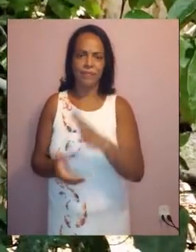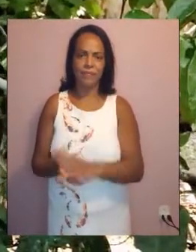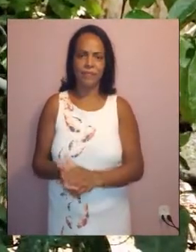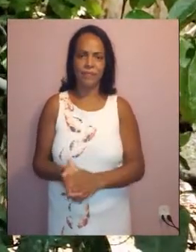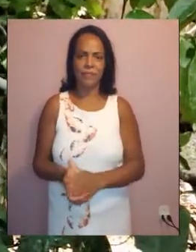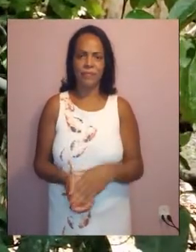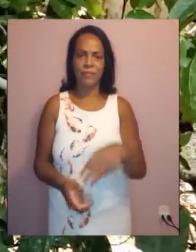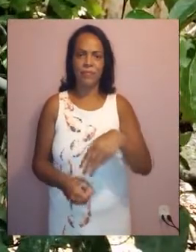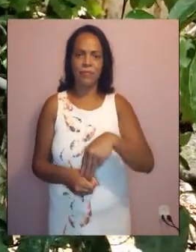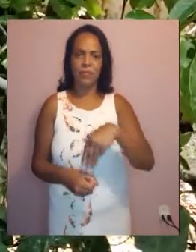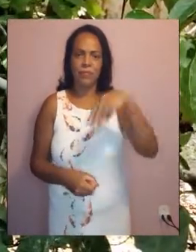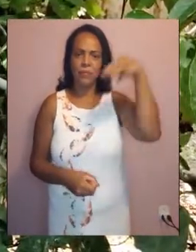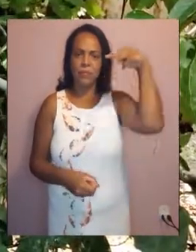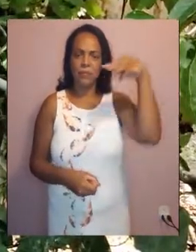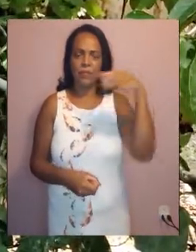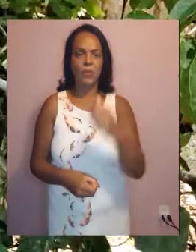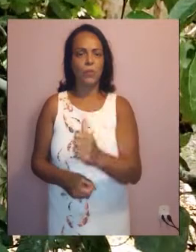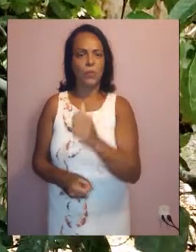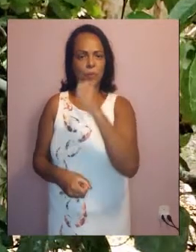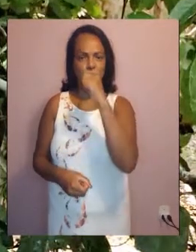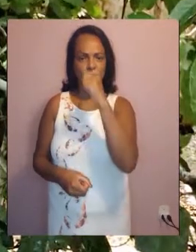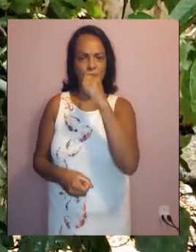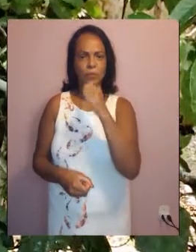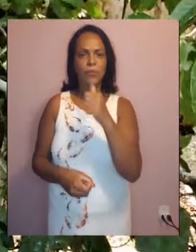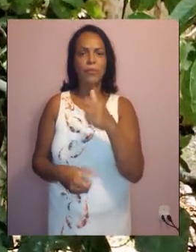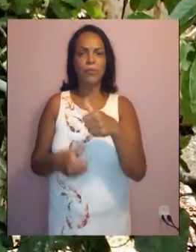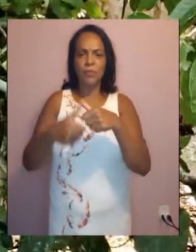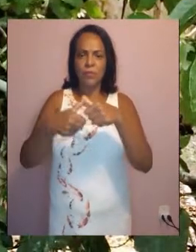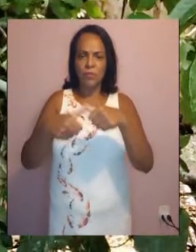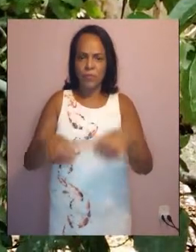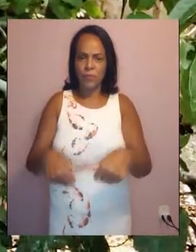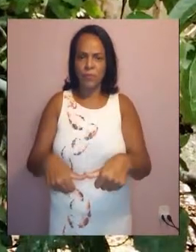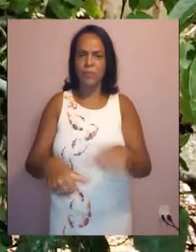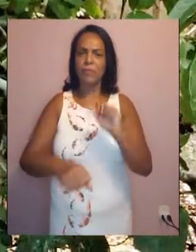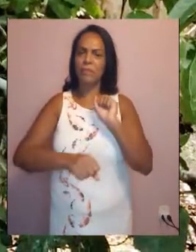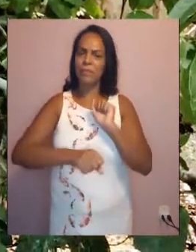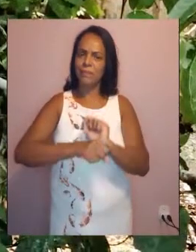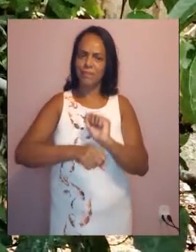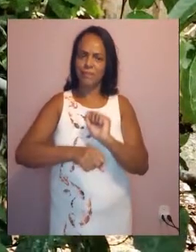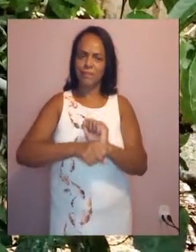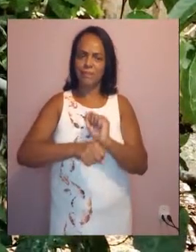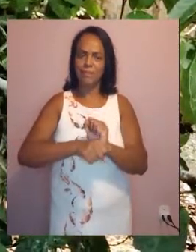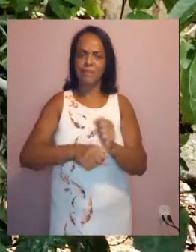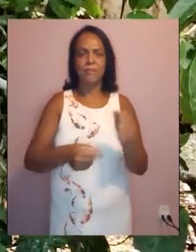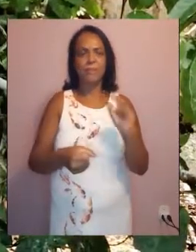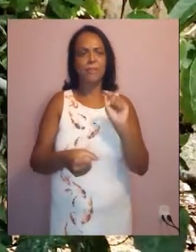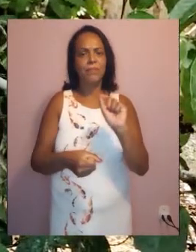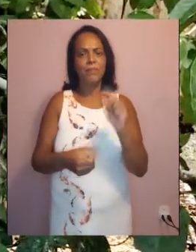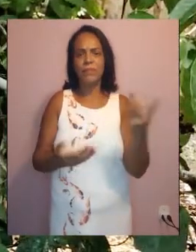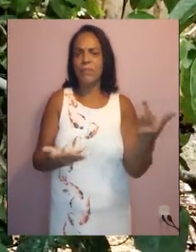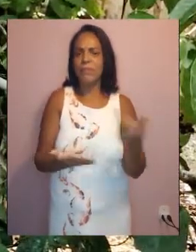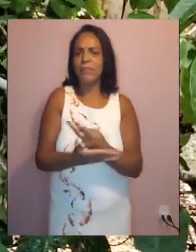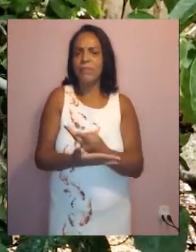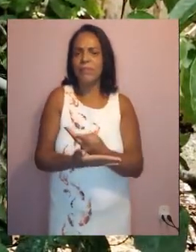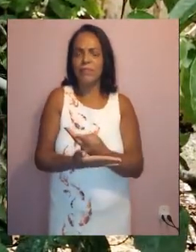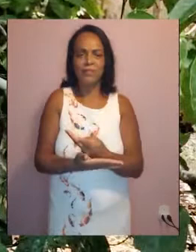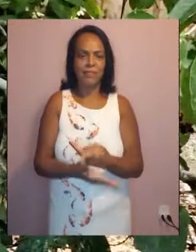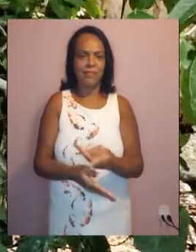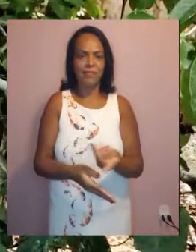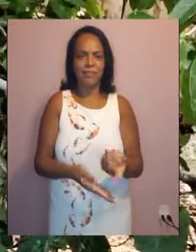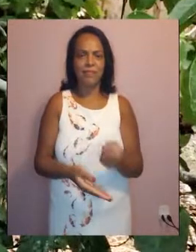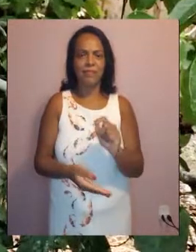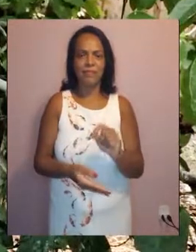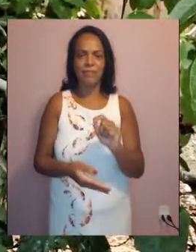e ficou aguardando o efeito. Agora ele disse que pensando assim, ele disse, olha, eu não sei